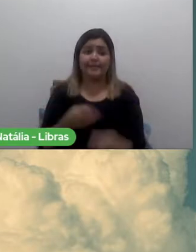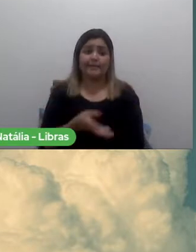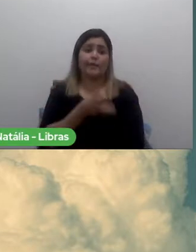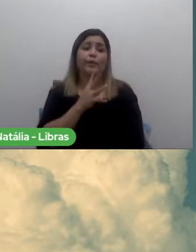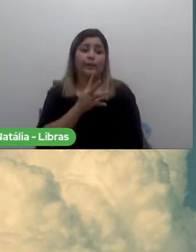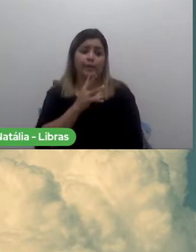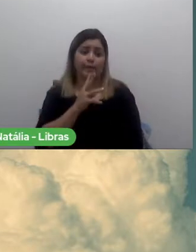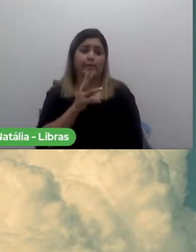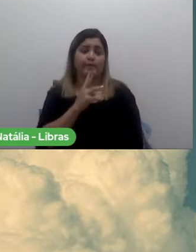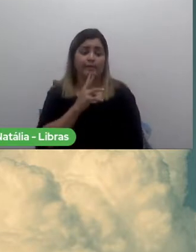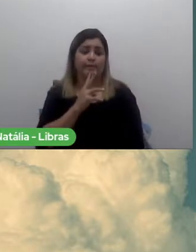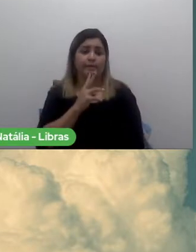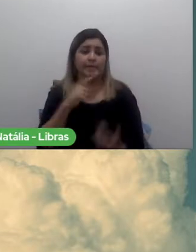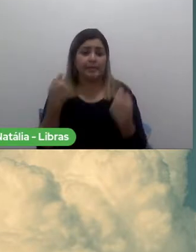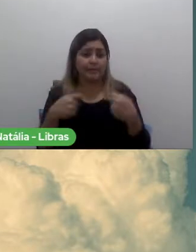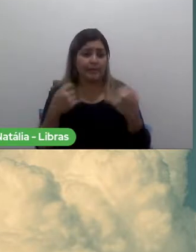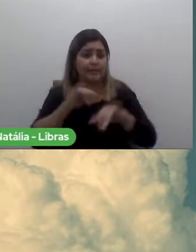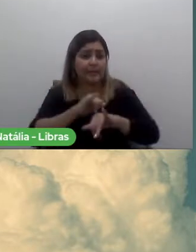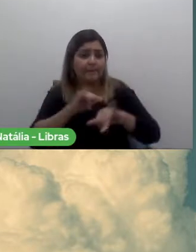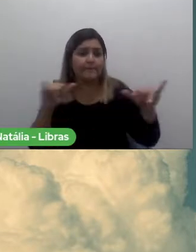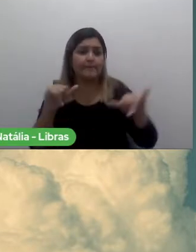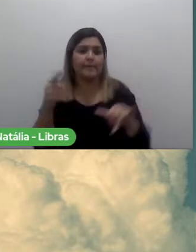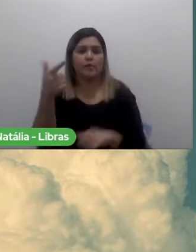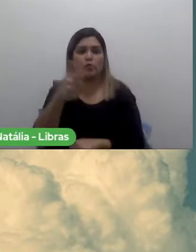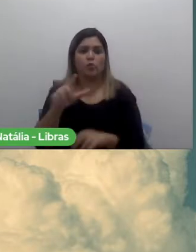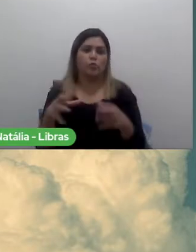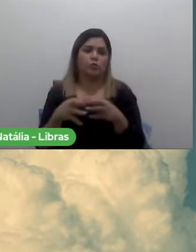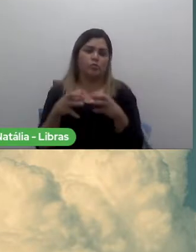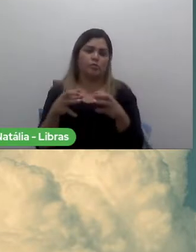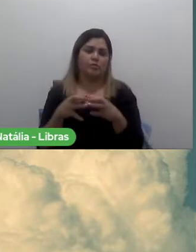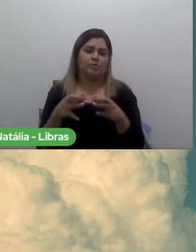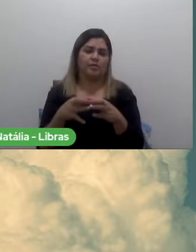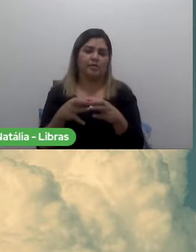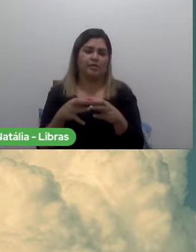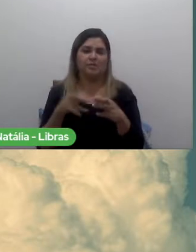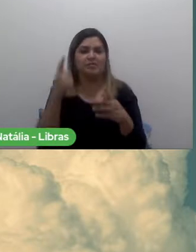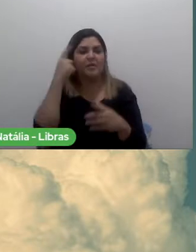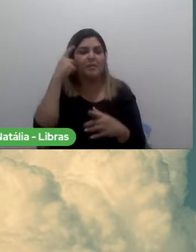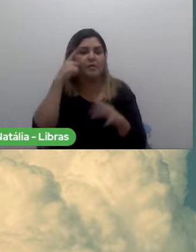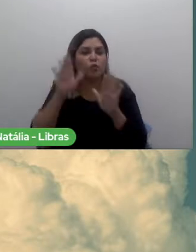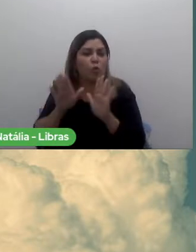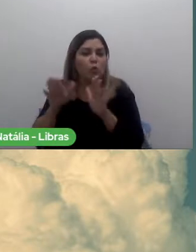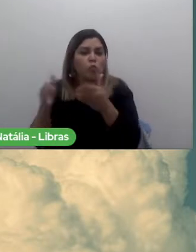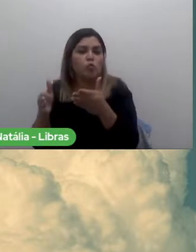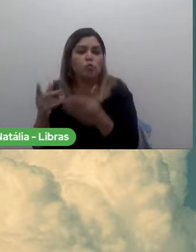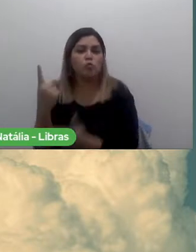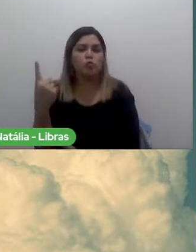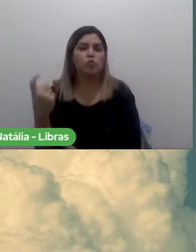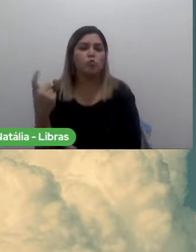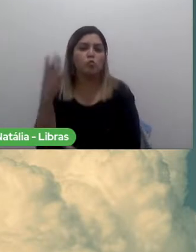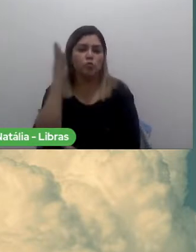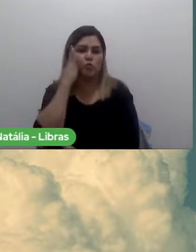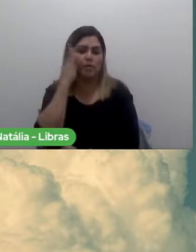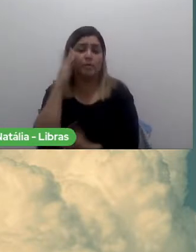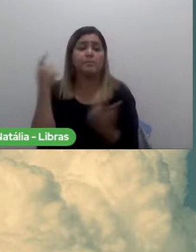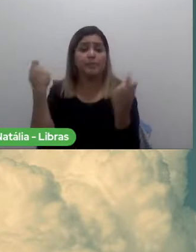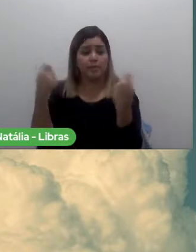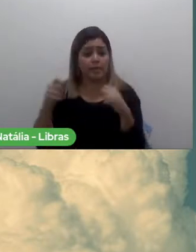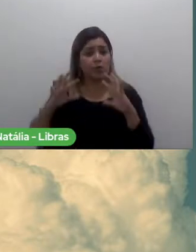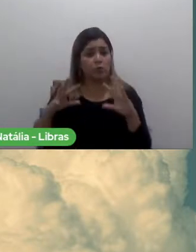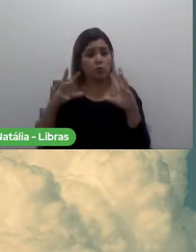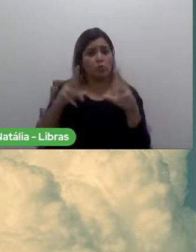disseminado. Tá? Não é interessante para a gente que isso seja centralizado. que todos tenham visibilidade, todos